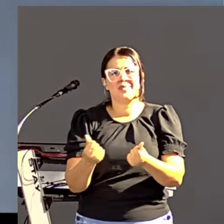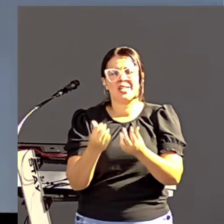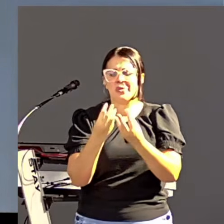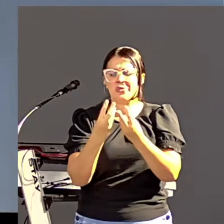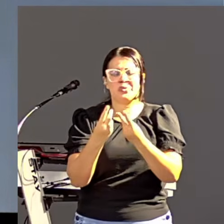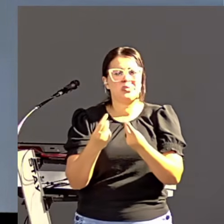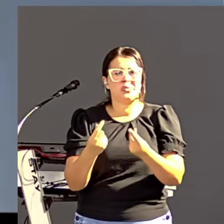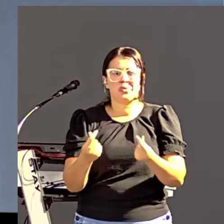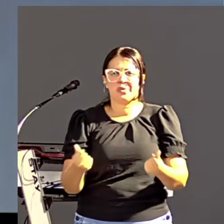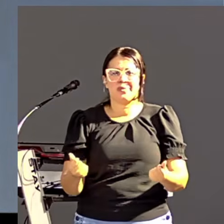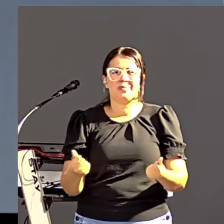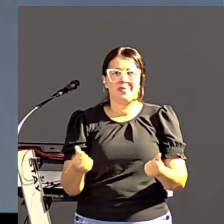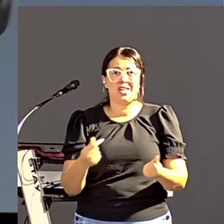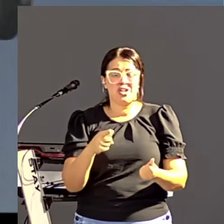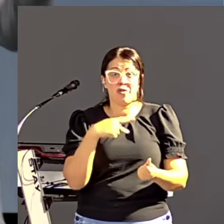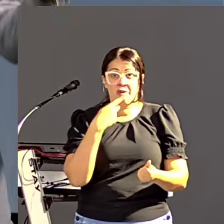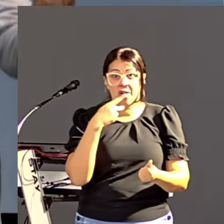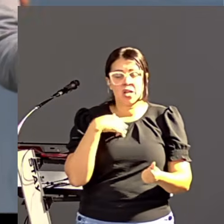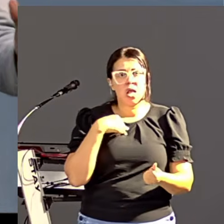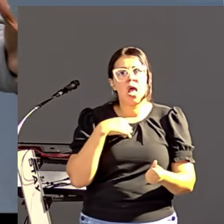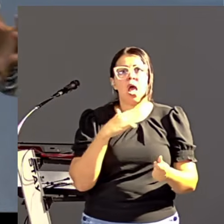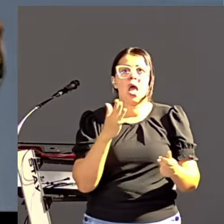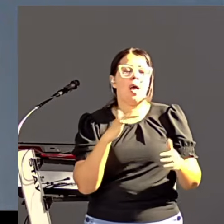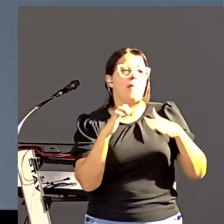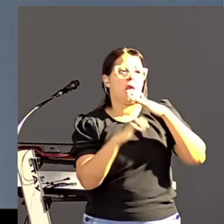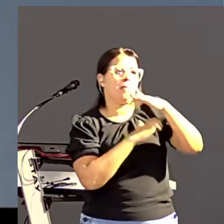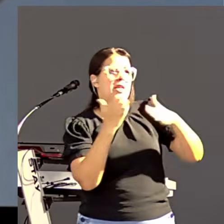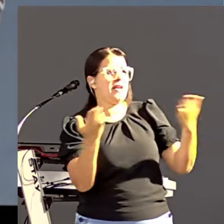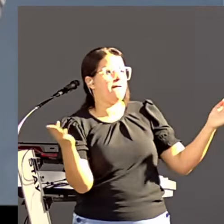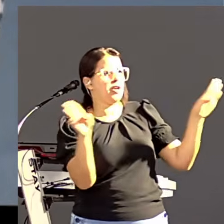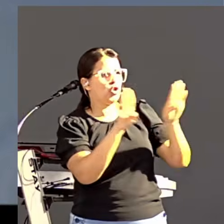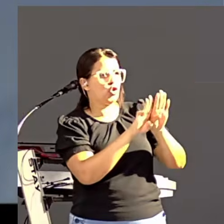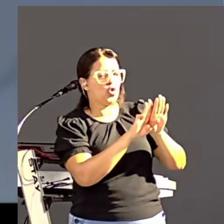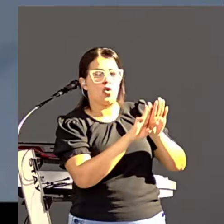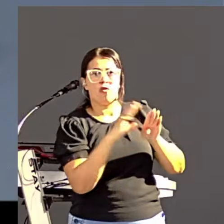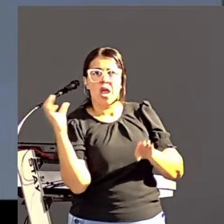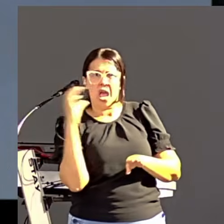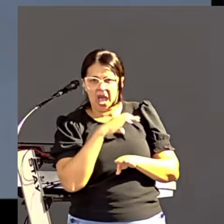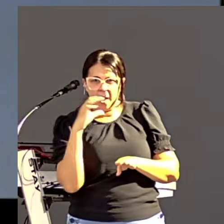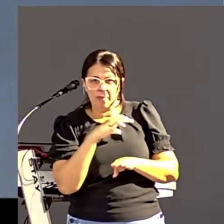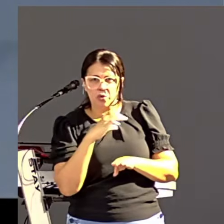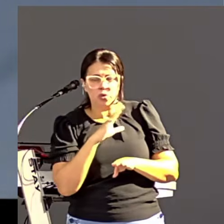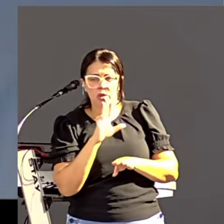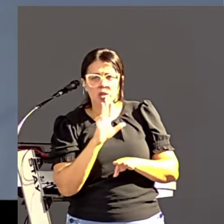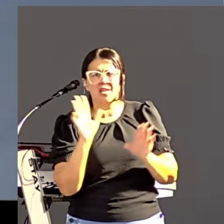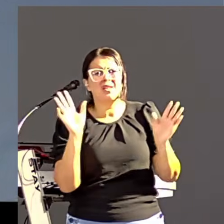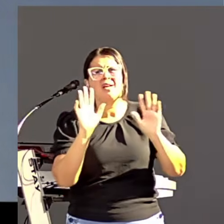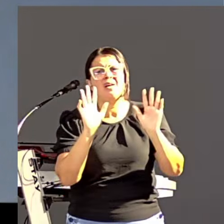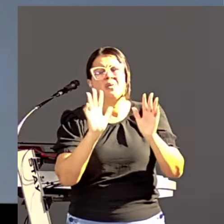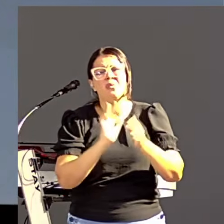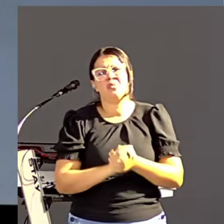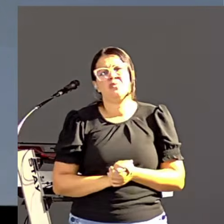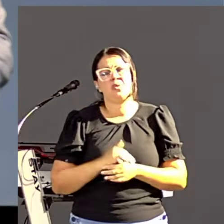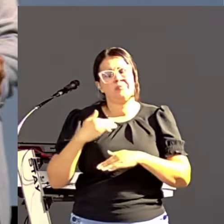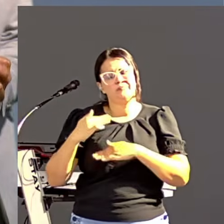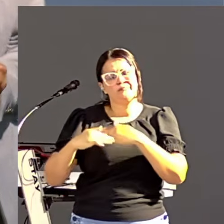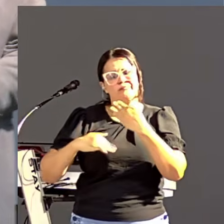se deteriorando. Já vi alguém dizer: olha, rapaz, a empresa fechou e foi da noite para o dia. Não, não foi. Não